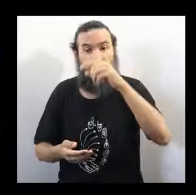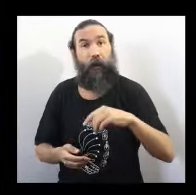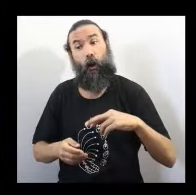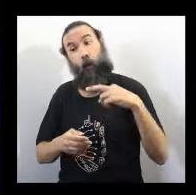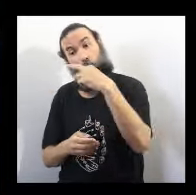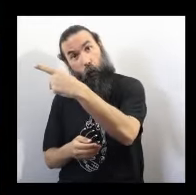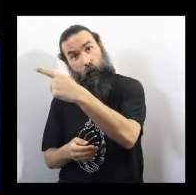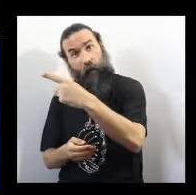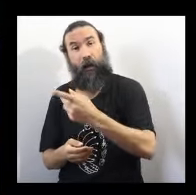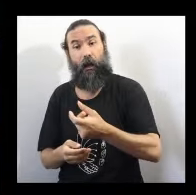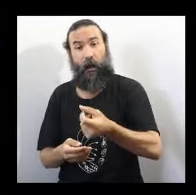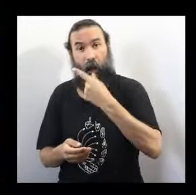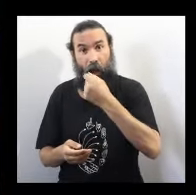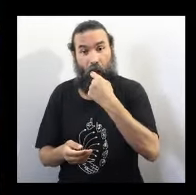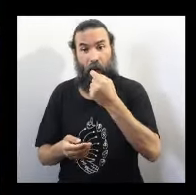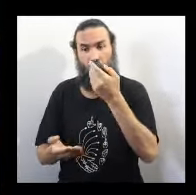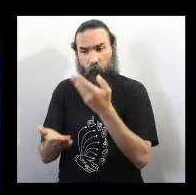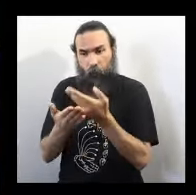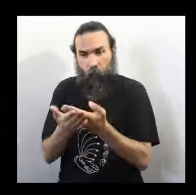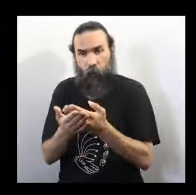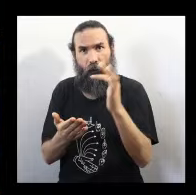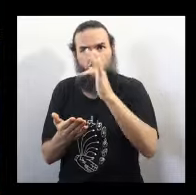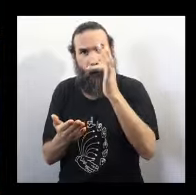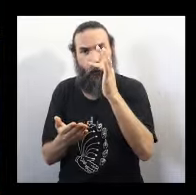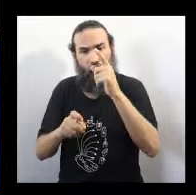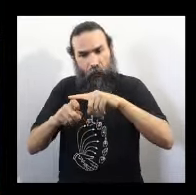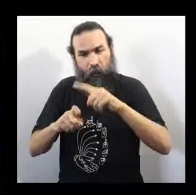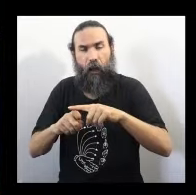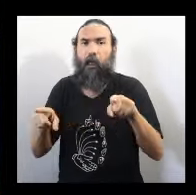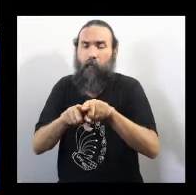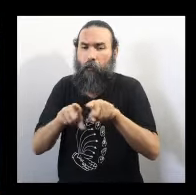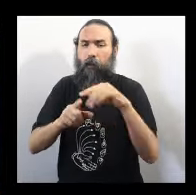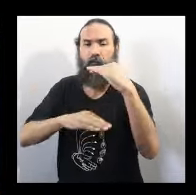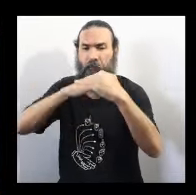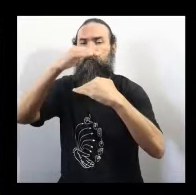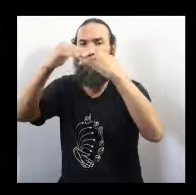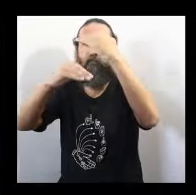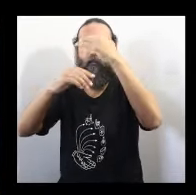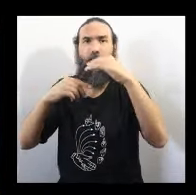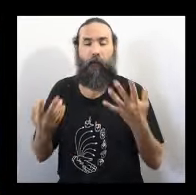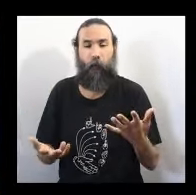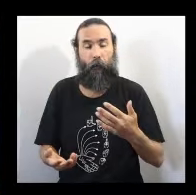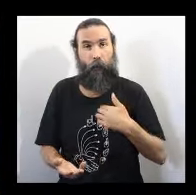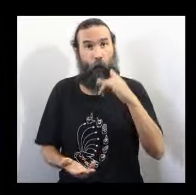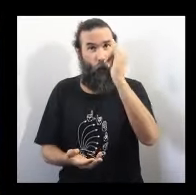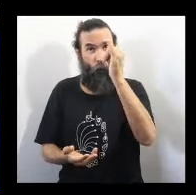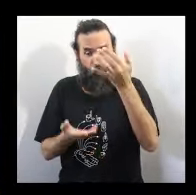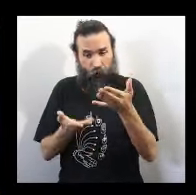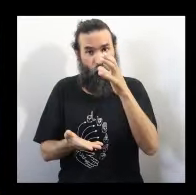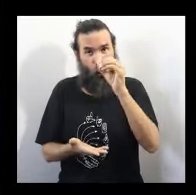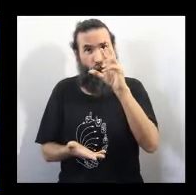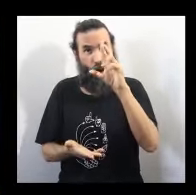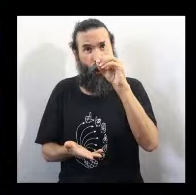e a medicina acadêmica teve grande evolução o esquadrão é uma brecha para nós